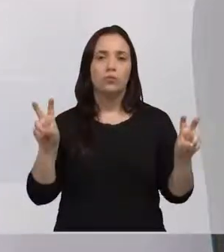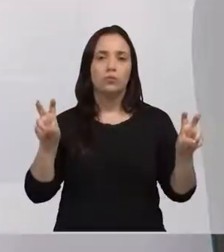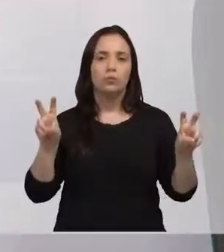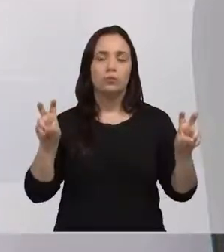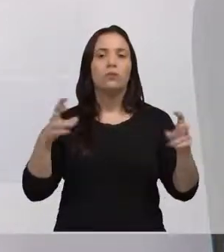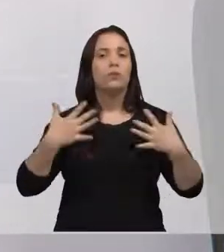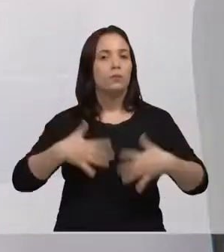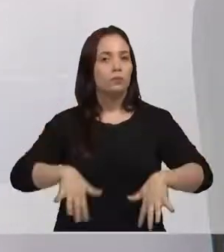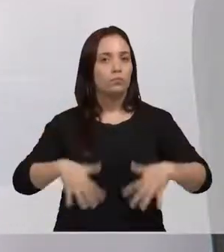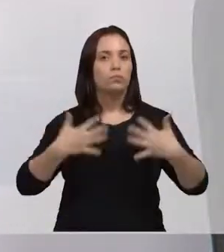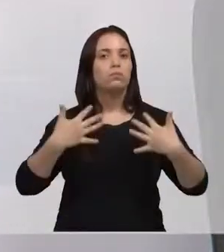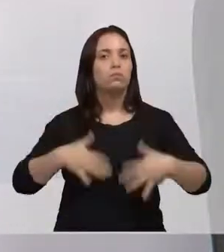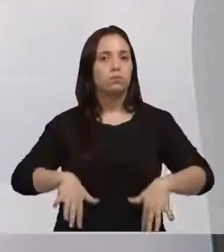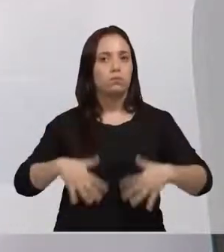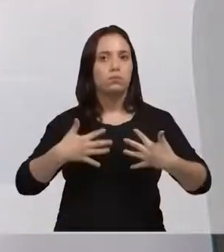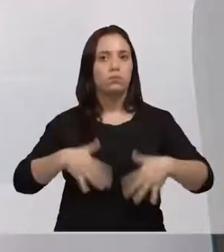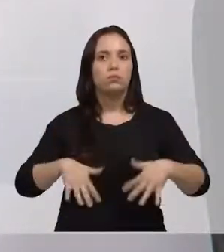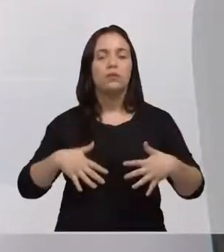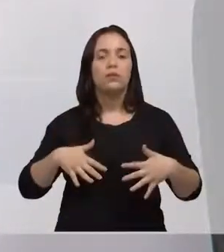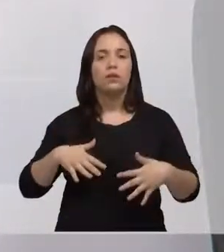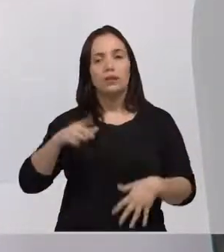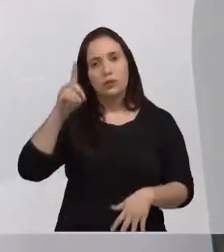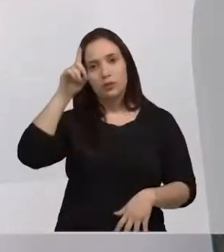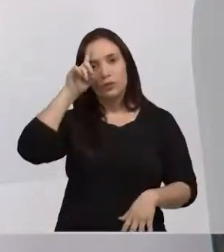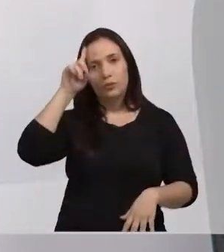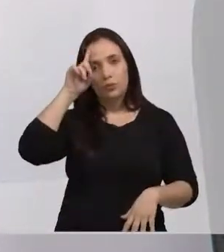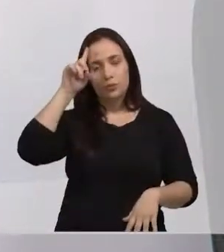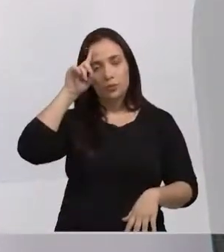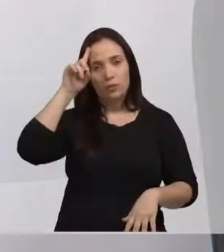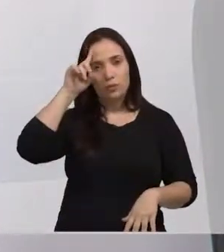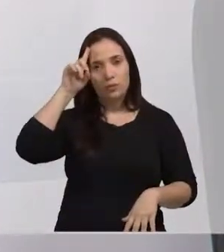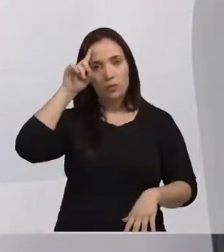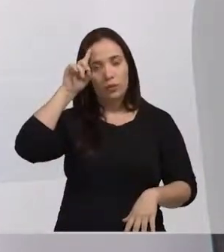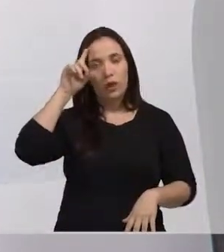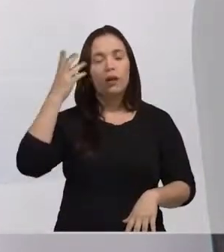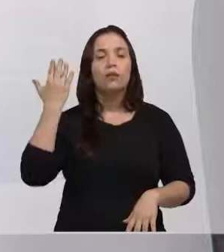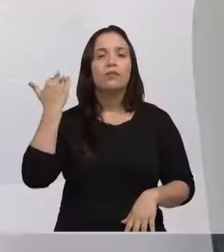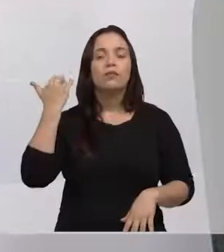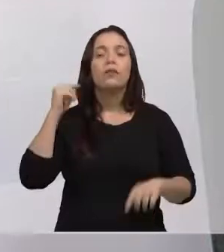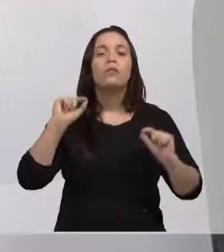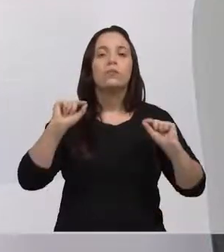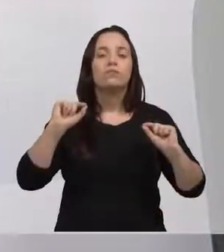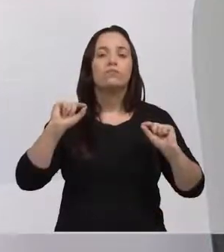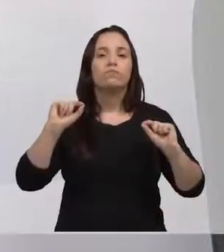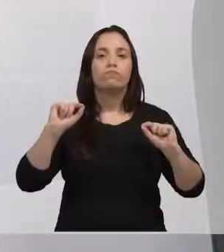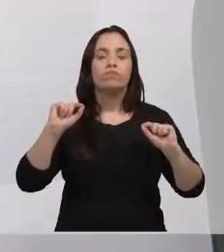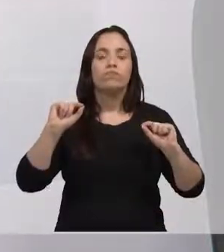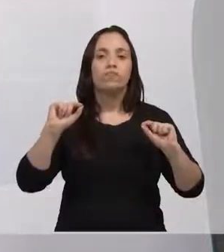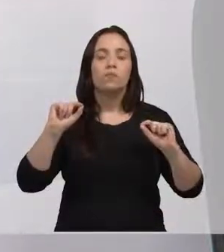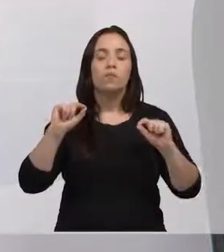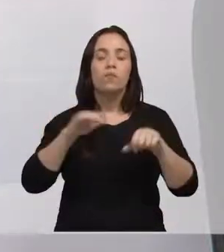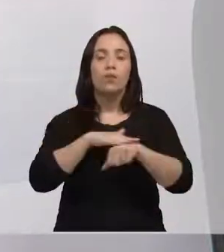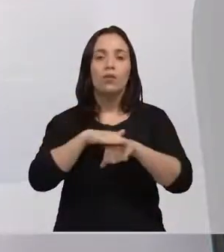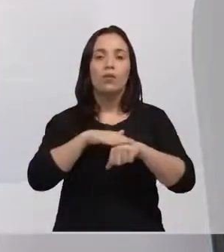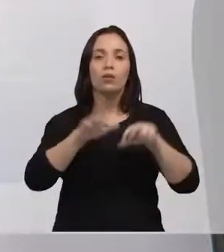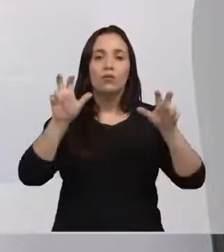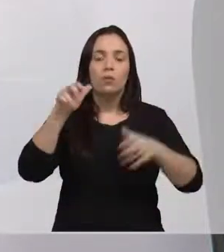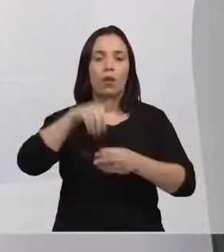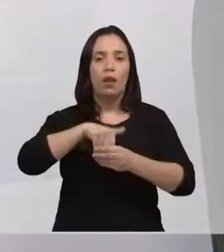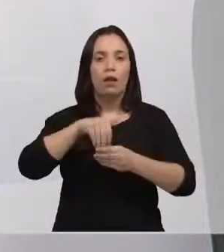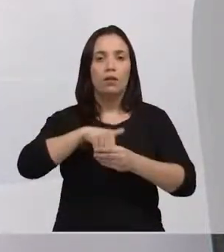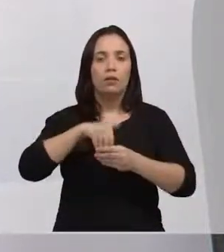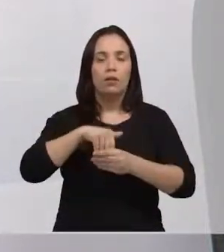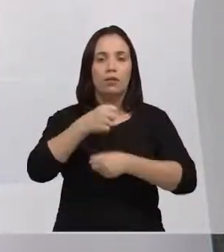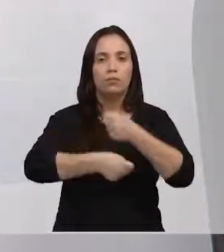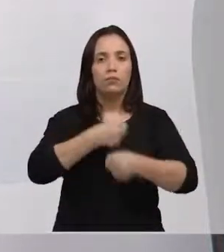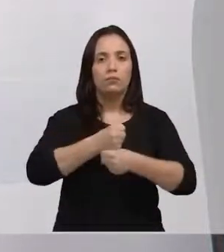muito forte nesses últimos dias dos entendimentos, das conversas em relação à eleição de